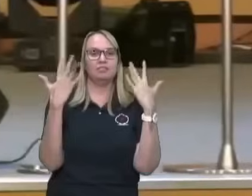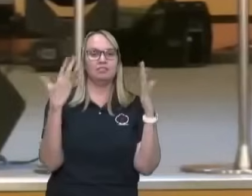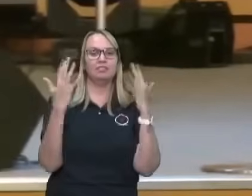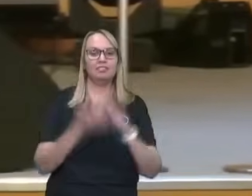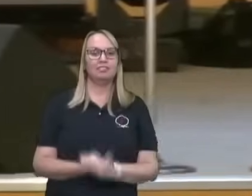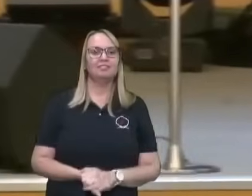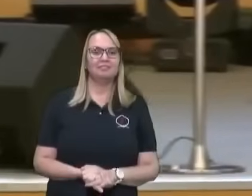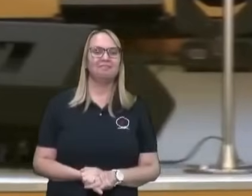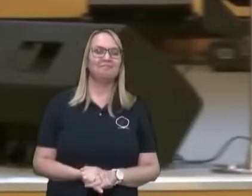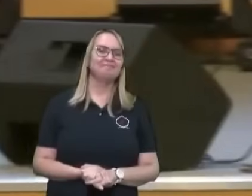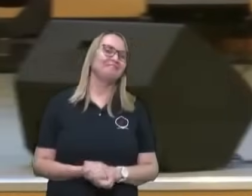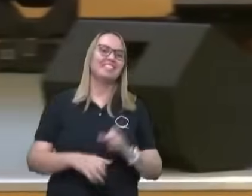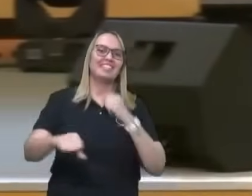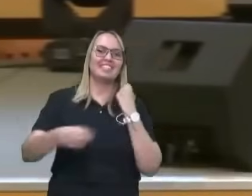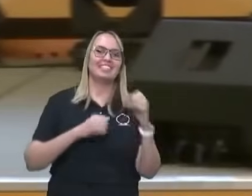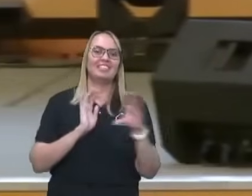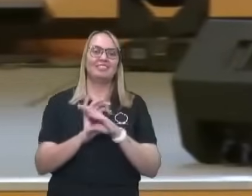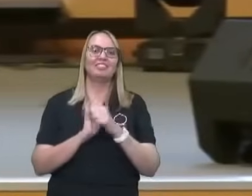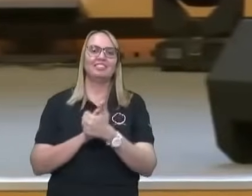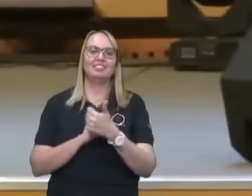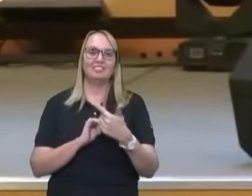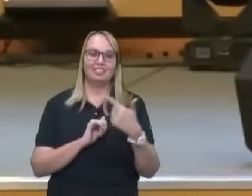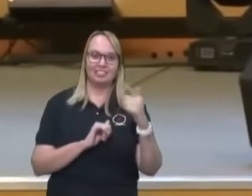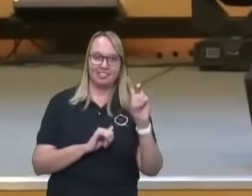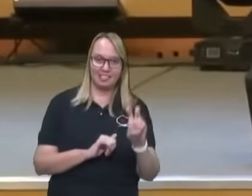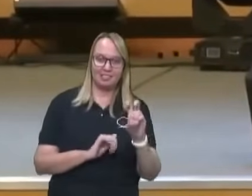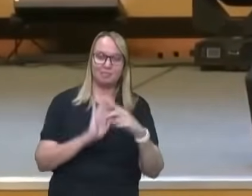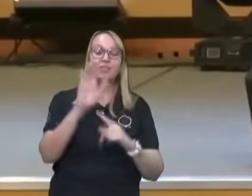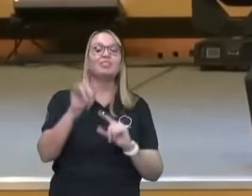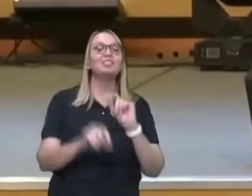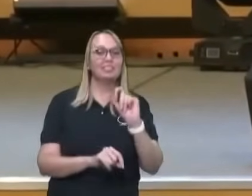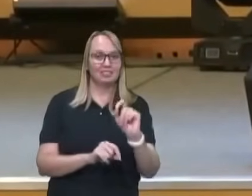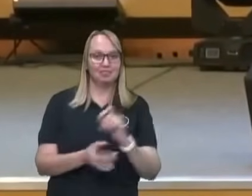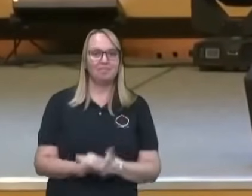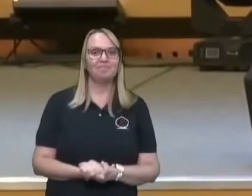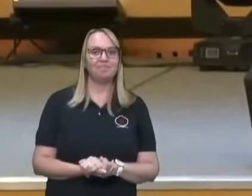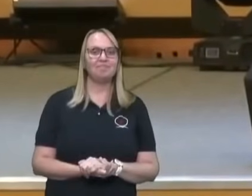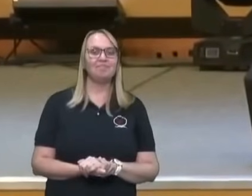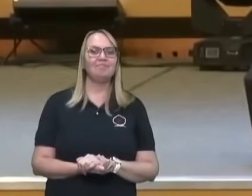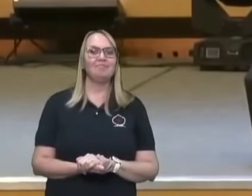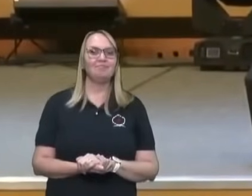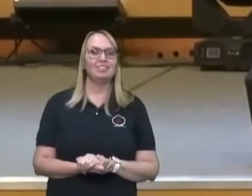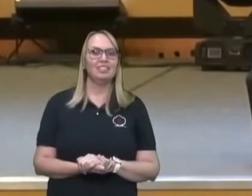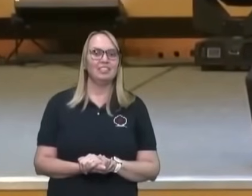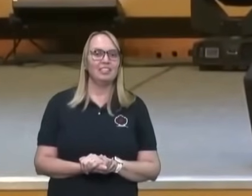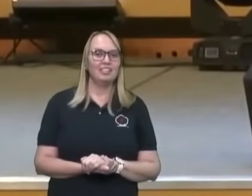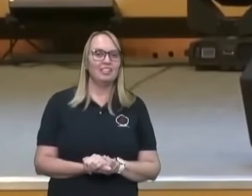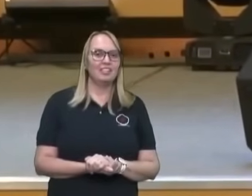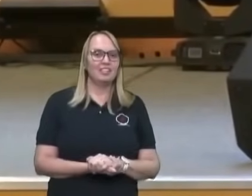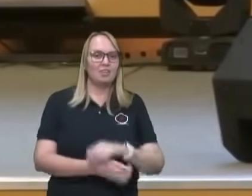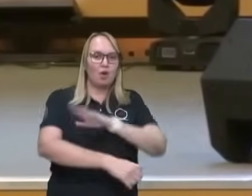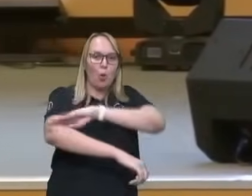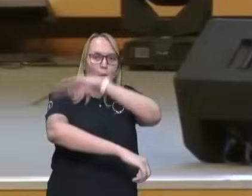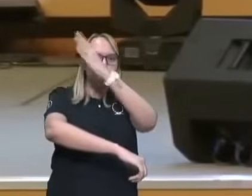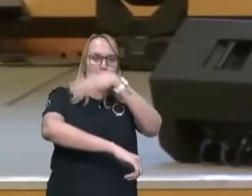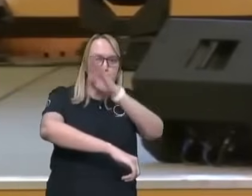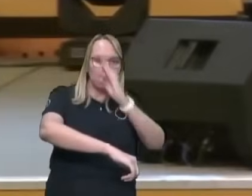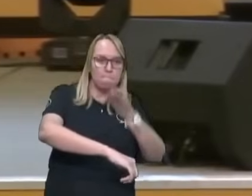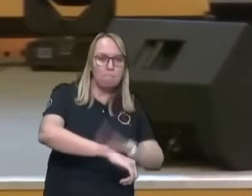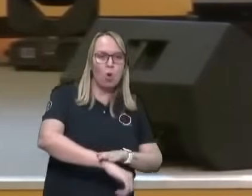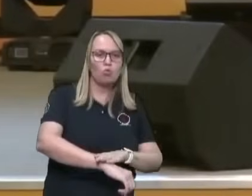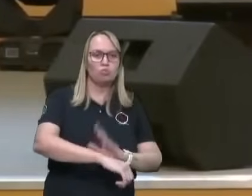O que é que diz o Salmo 125? Os que confiam no Senhor serão como o monte de